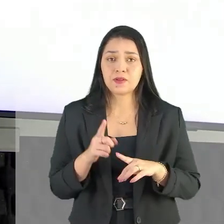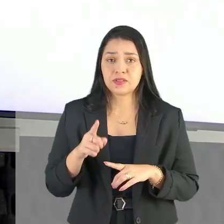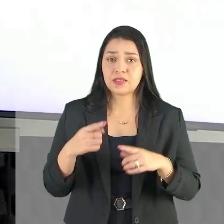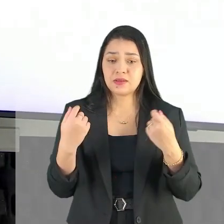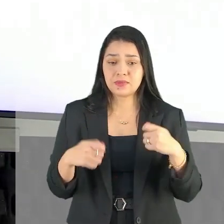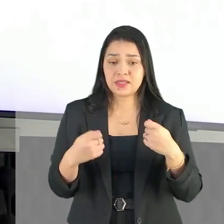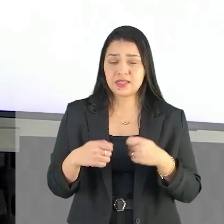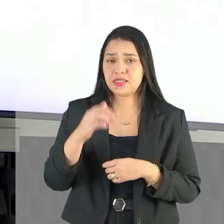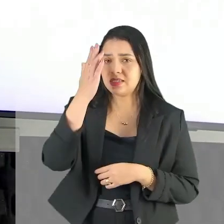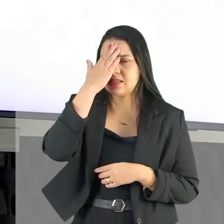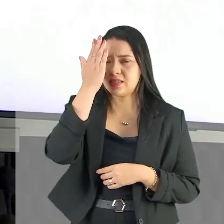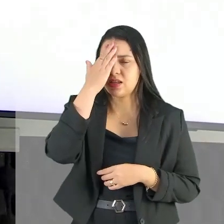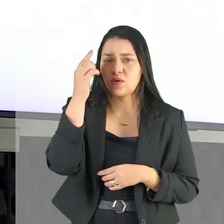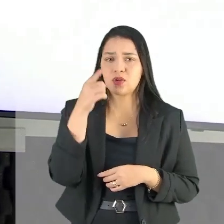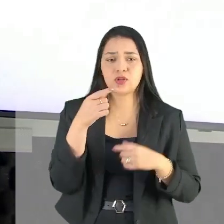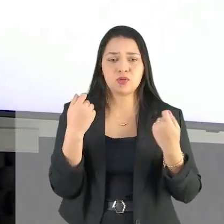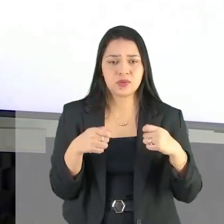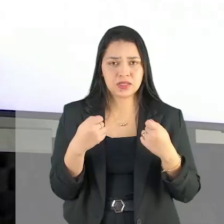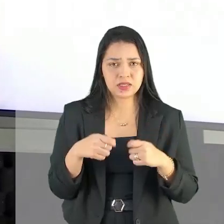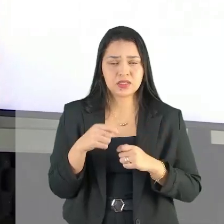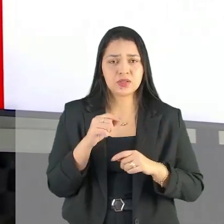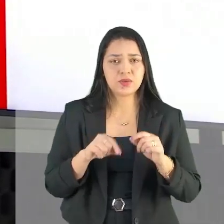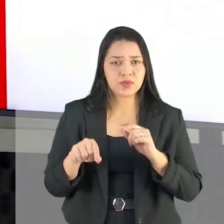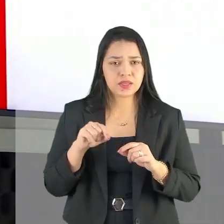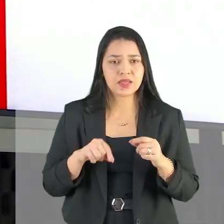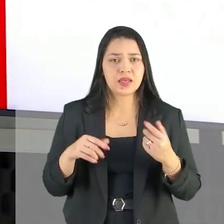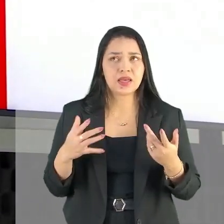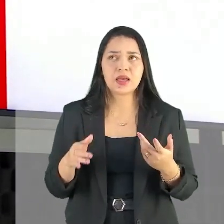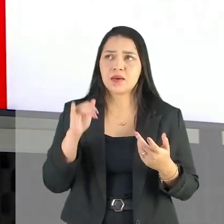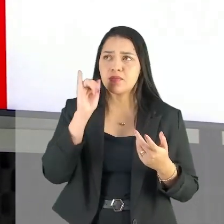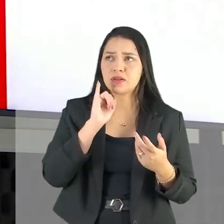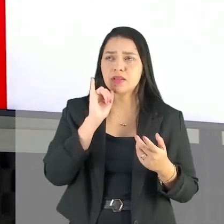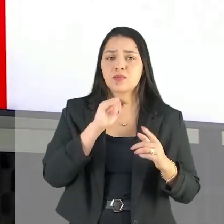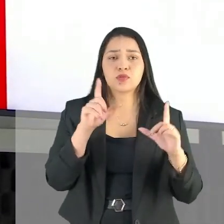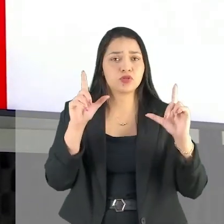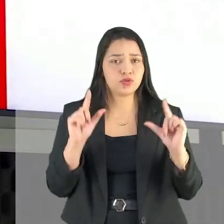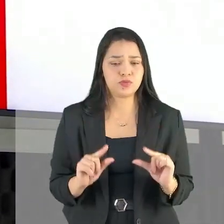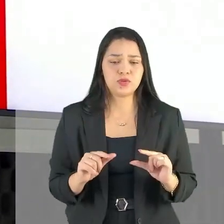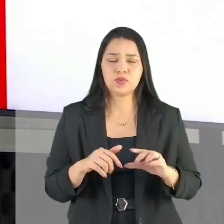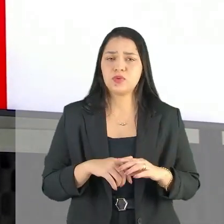precisa entender o que tu precisa para a tua carga, ela, por exemplo, diminuir.